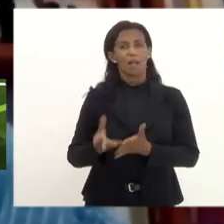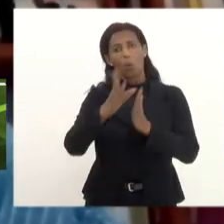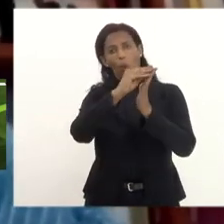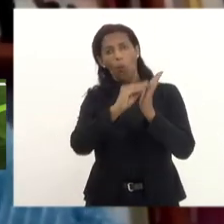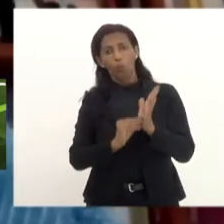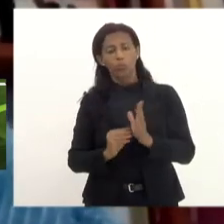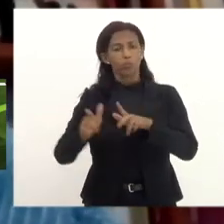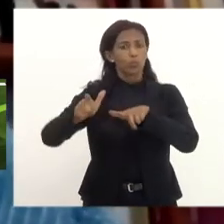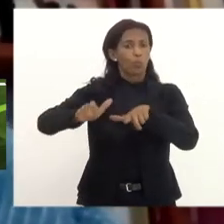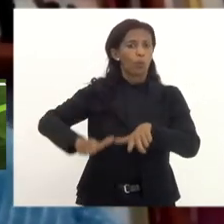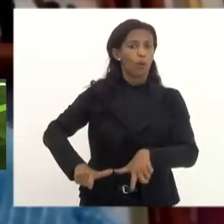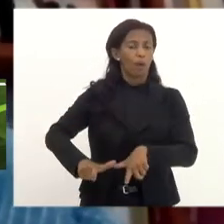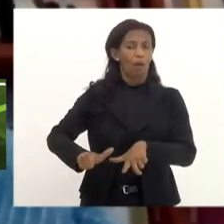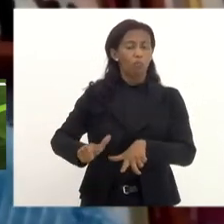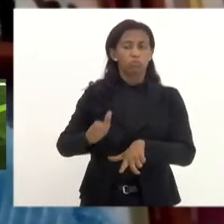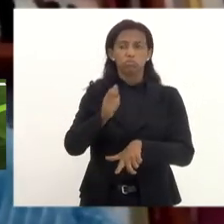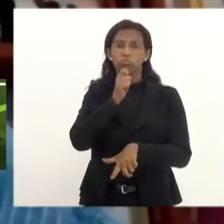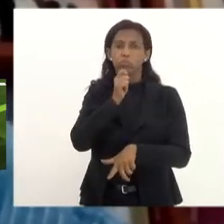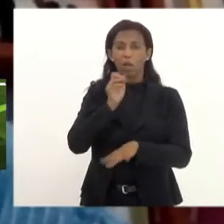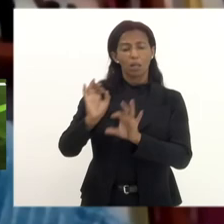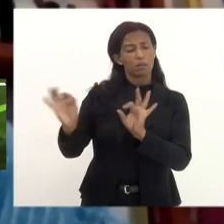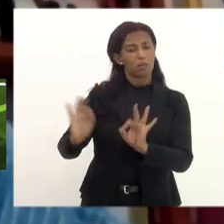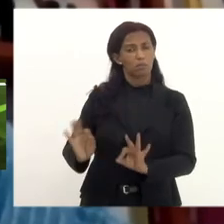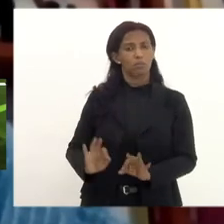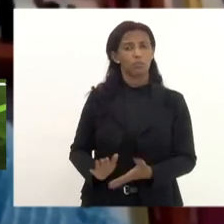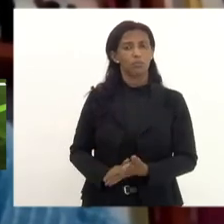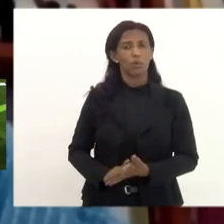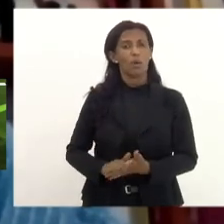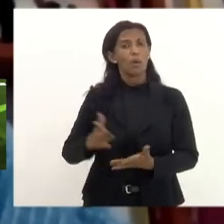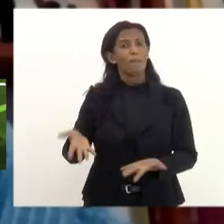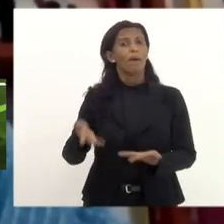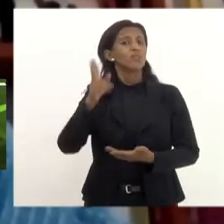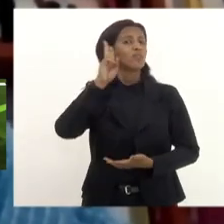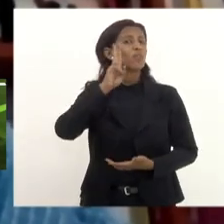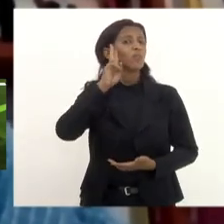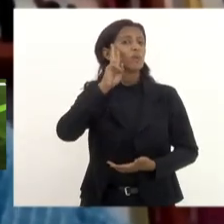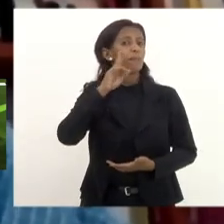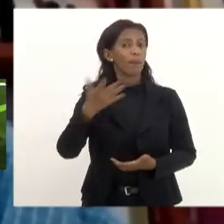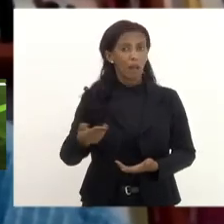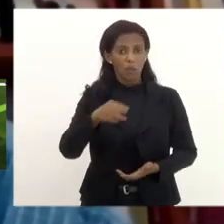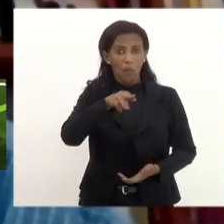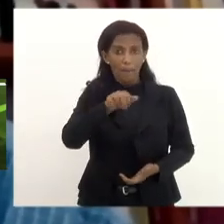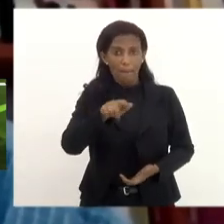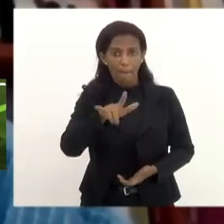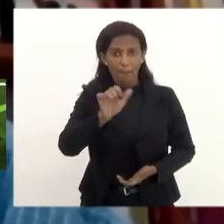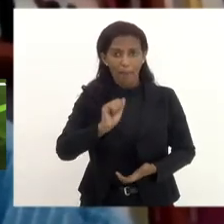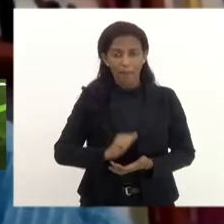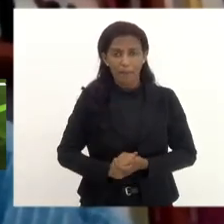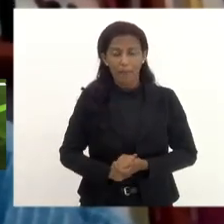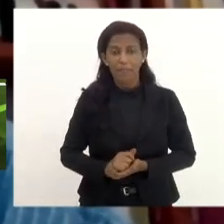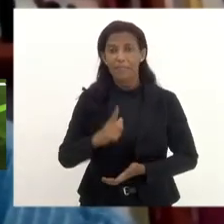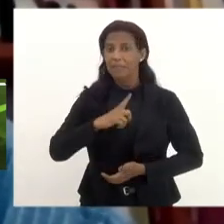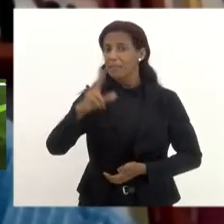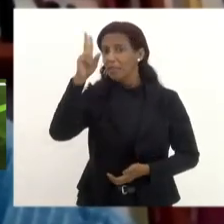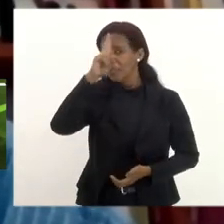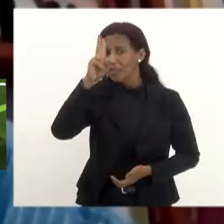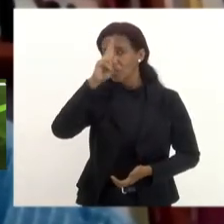local absolutamente nenhum, né? Mas vamos lembrar, inclusive, né, Magda, que existe a história de